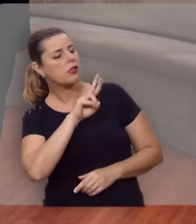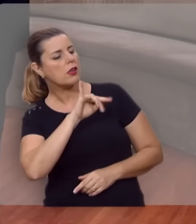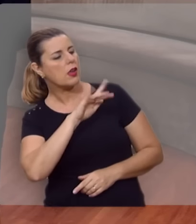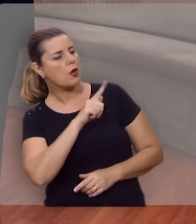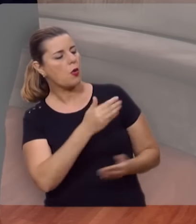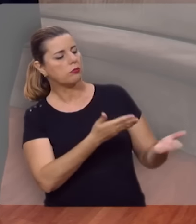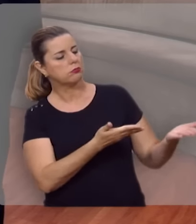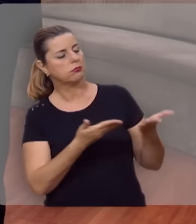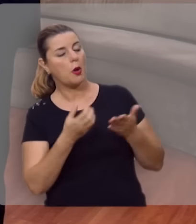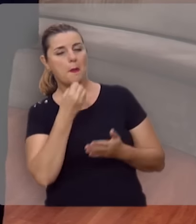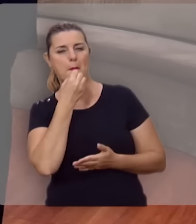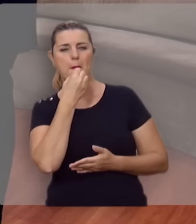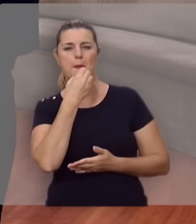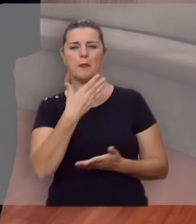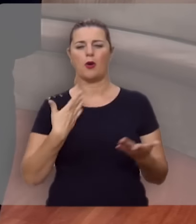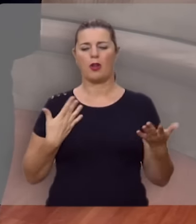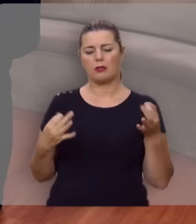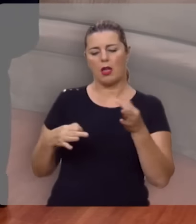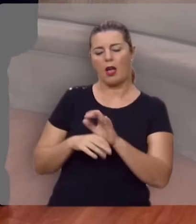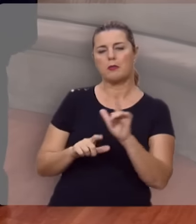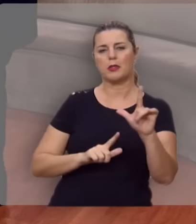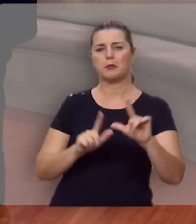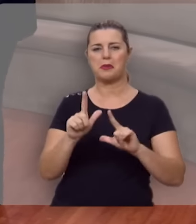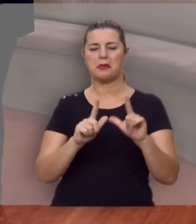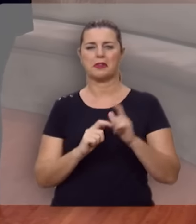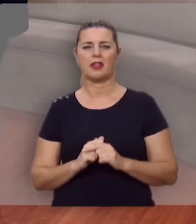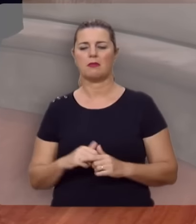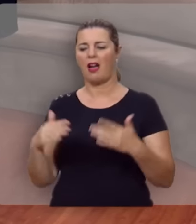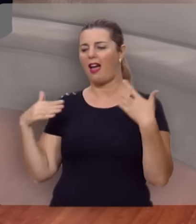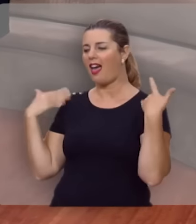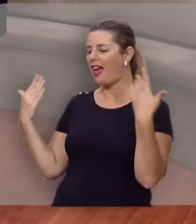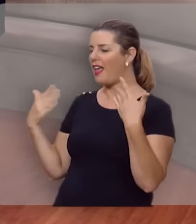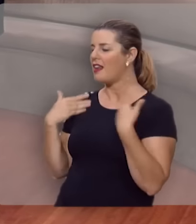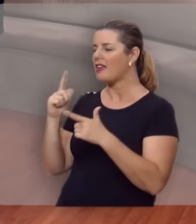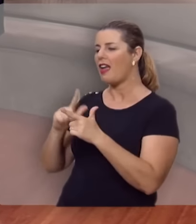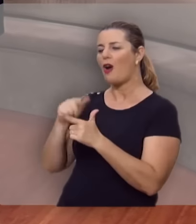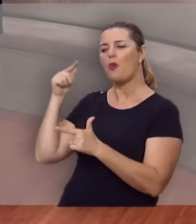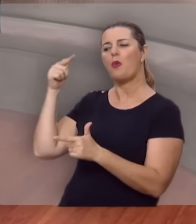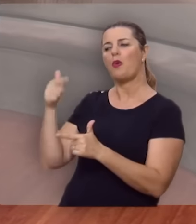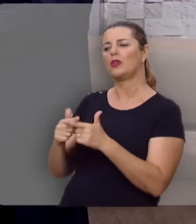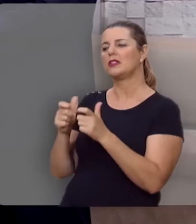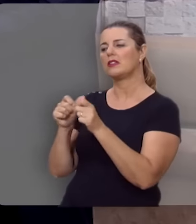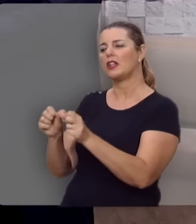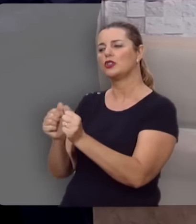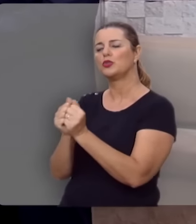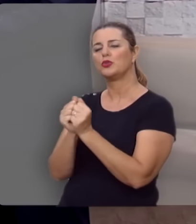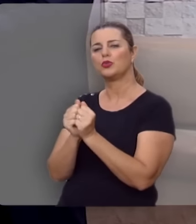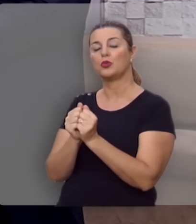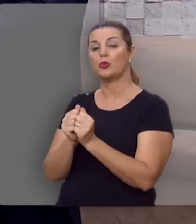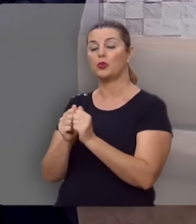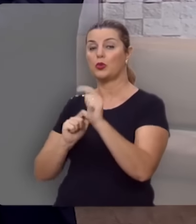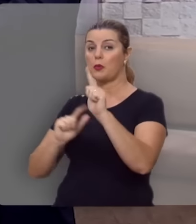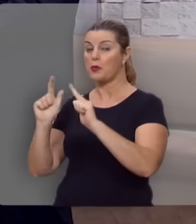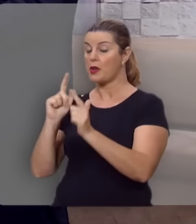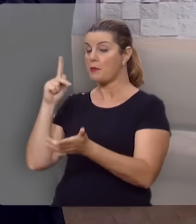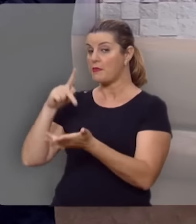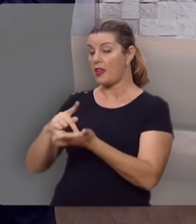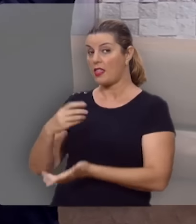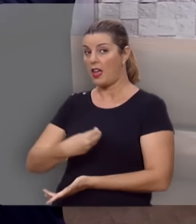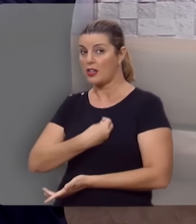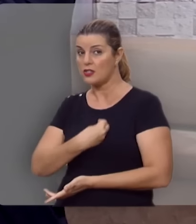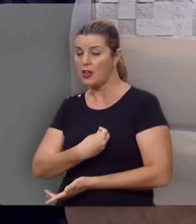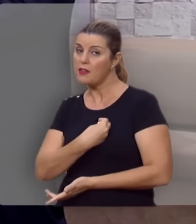Bom ter o irmão aqui no encerramento do nosso programa. Que alegria, mais uma vez estarmos juntos aqui no programa Verdade e